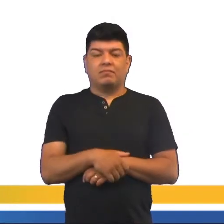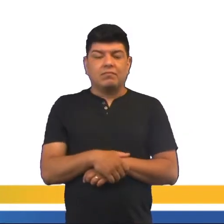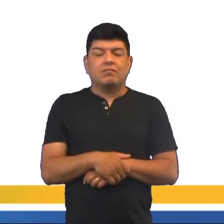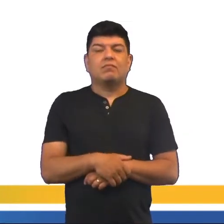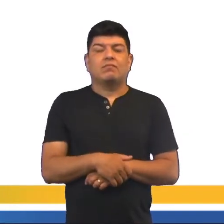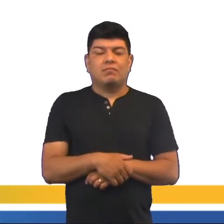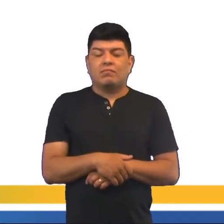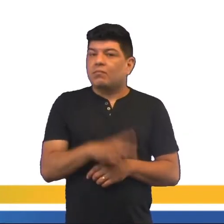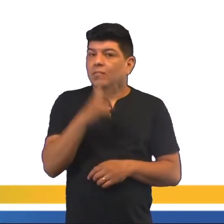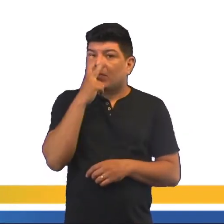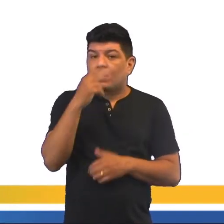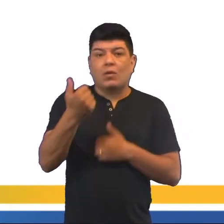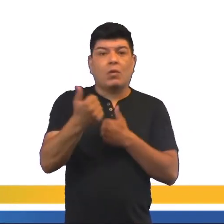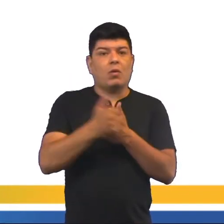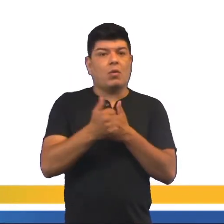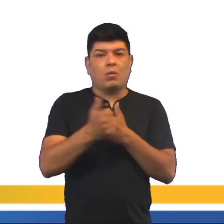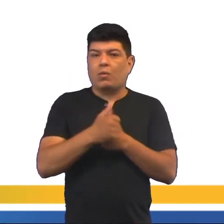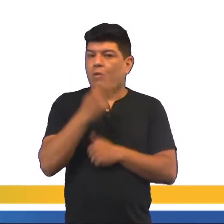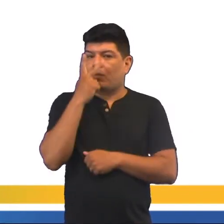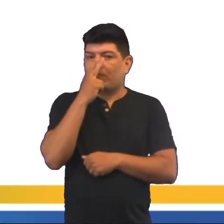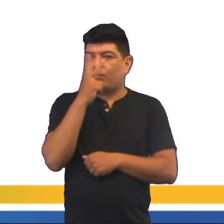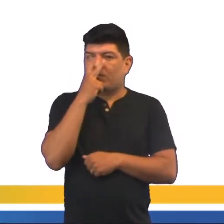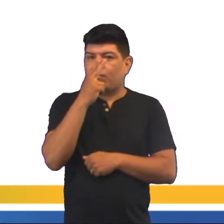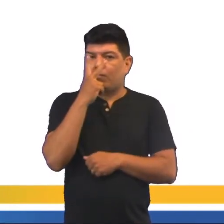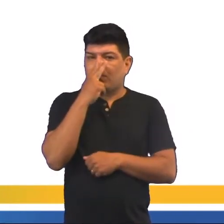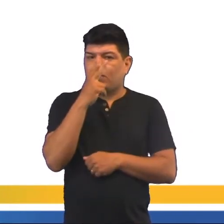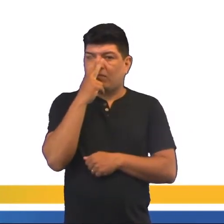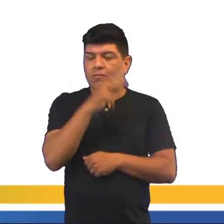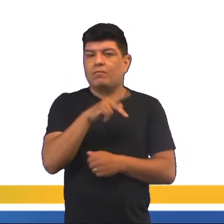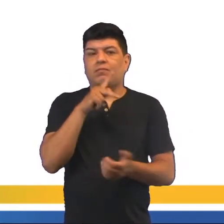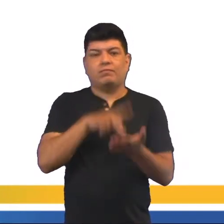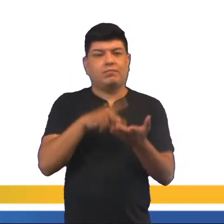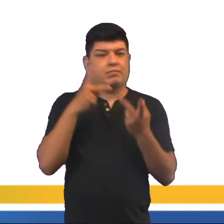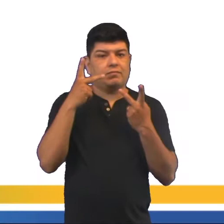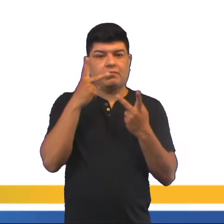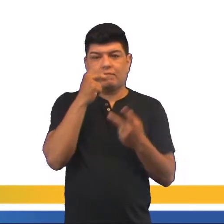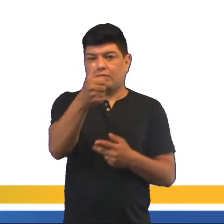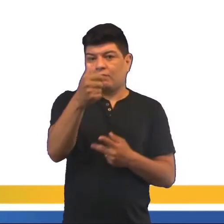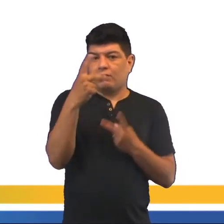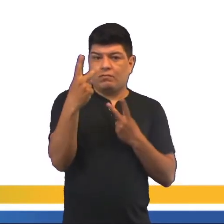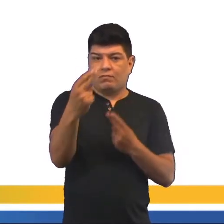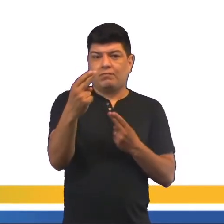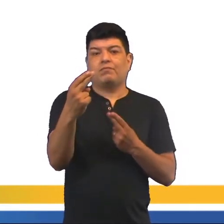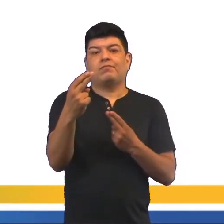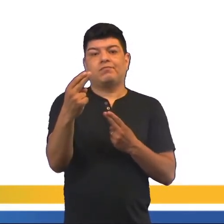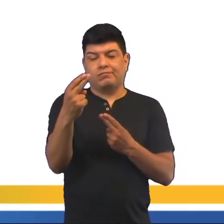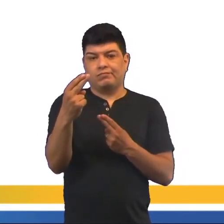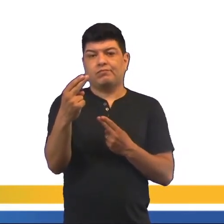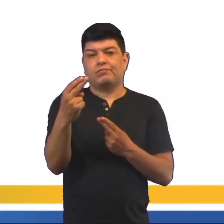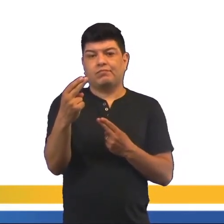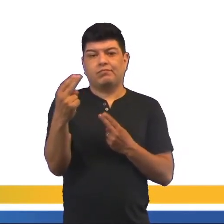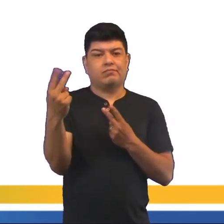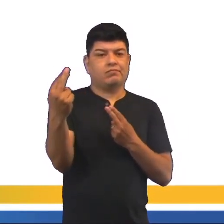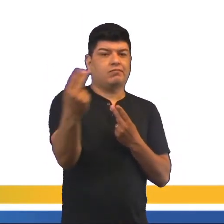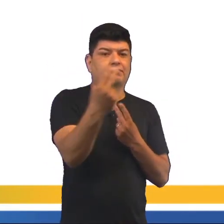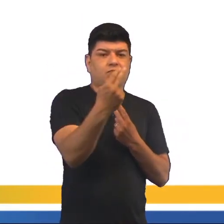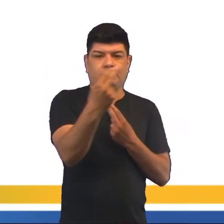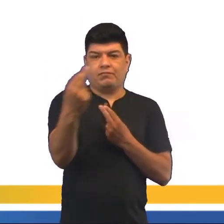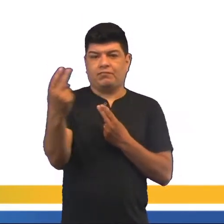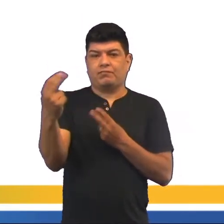são muito próximas uma da outra, da realidade, ou quase iguais, né? São semelhantes, são